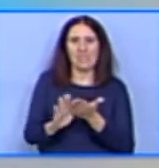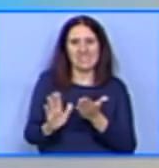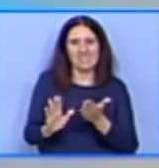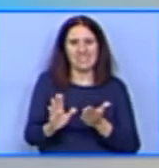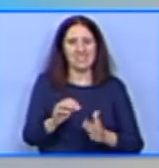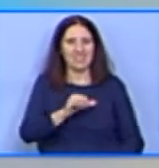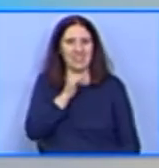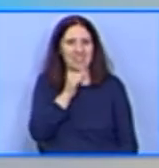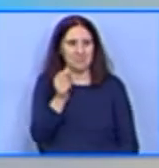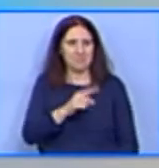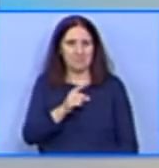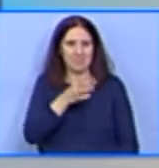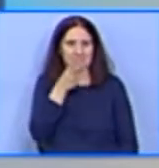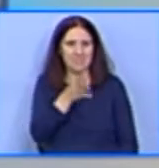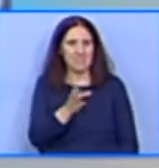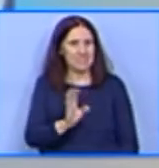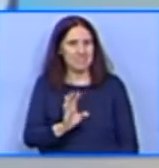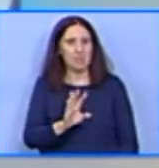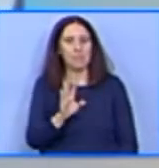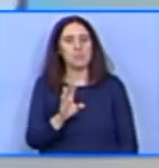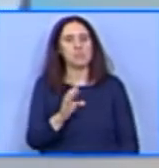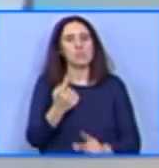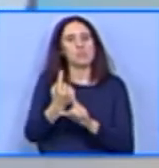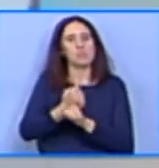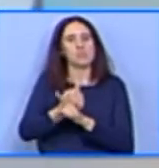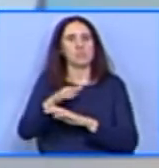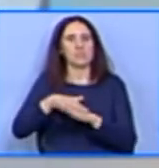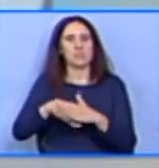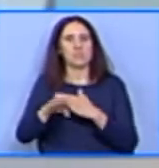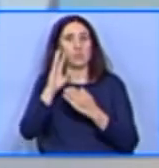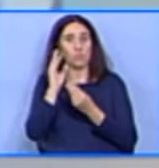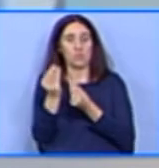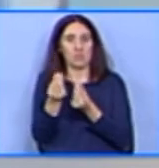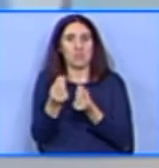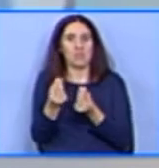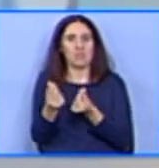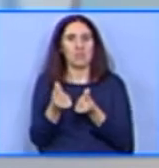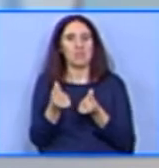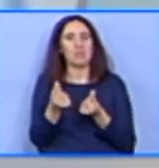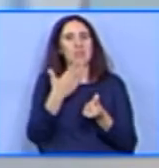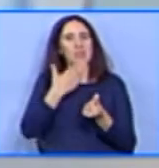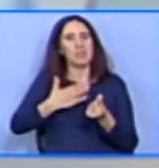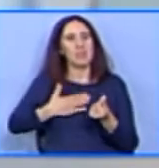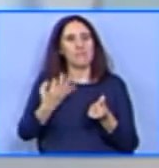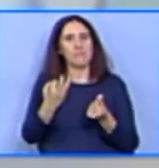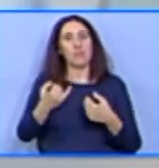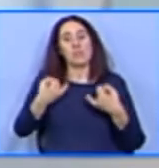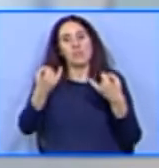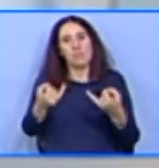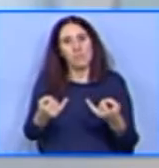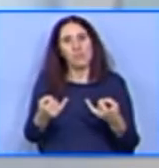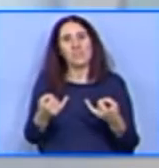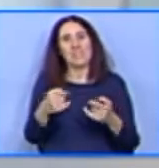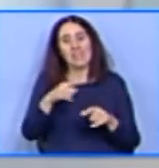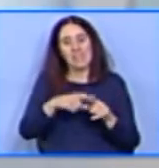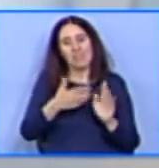vezes se diz, mas para fazer com coisas, com qualidade, que nos permitam depois viver o resto